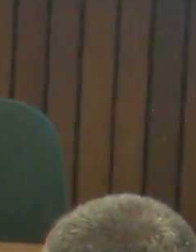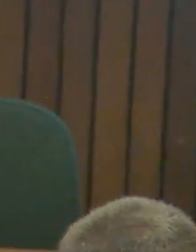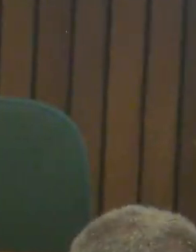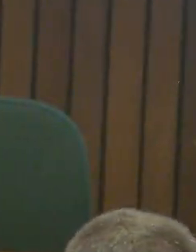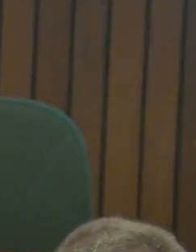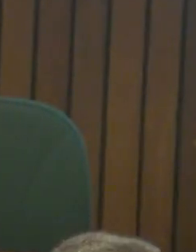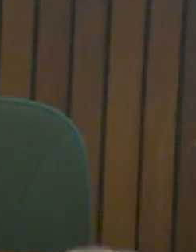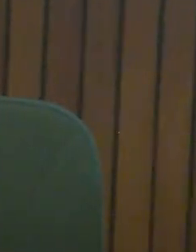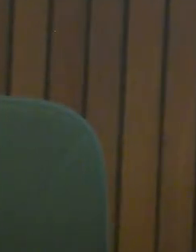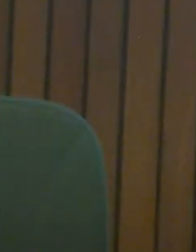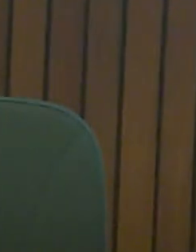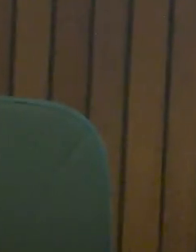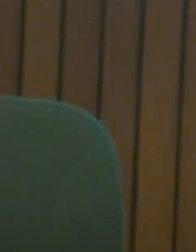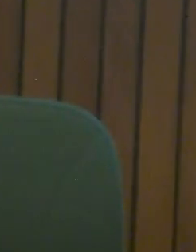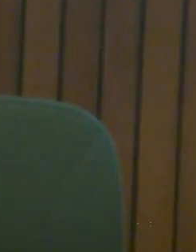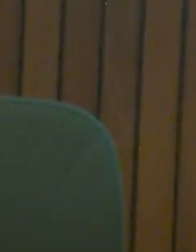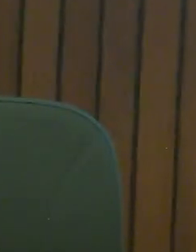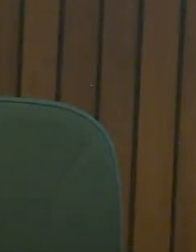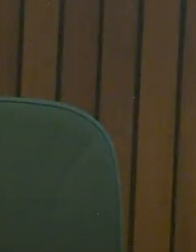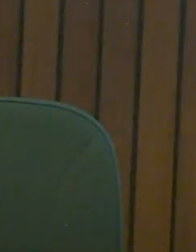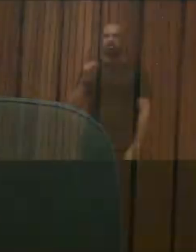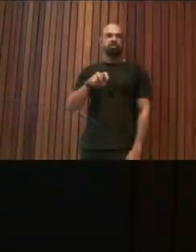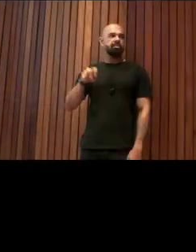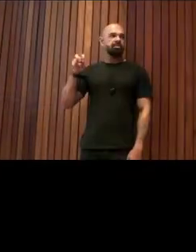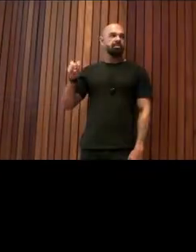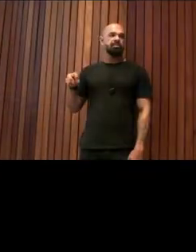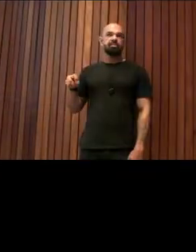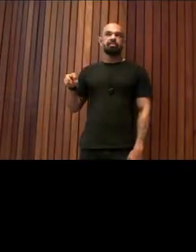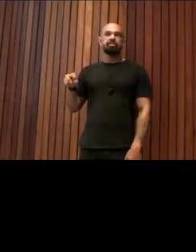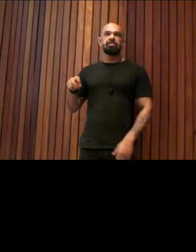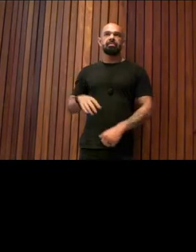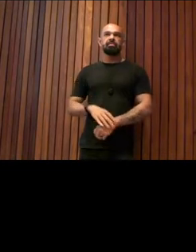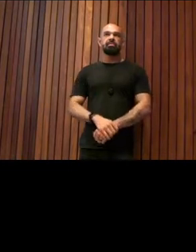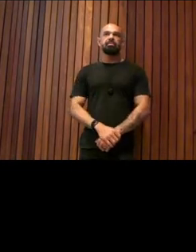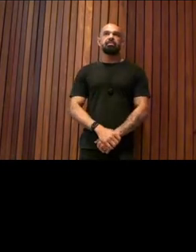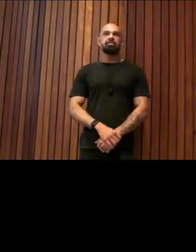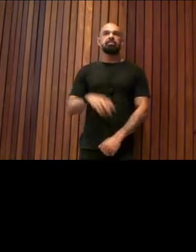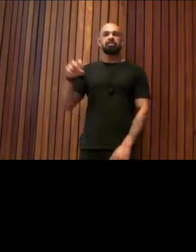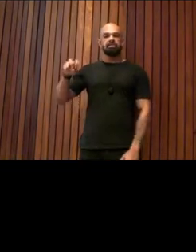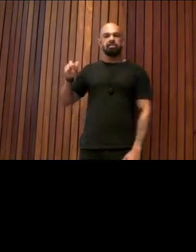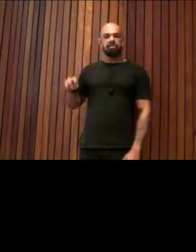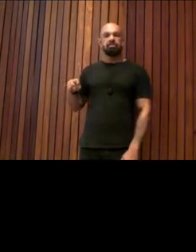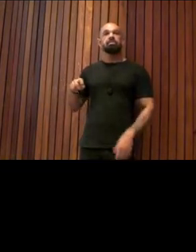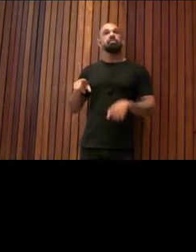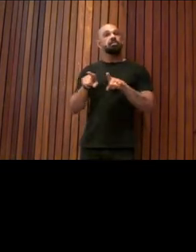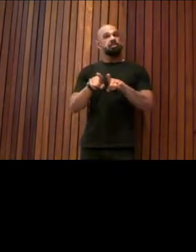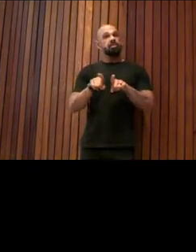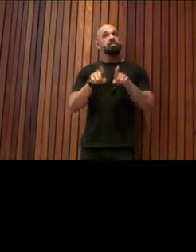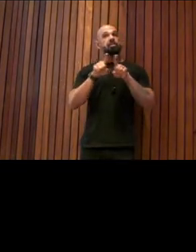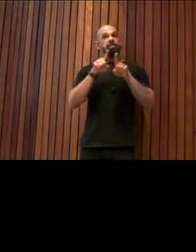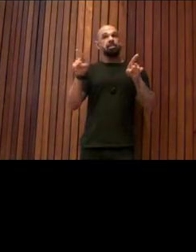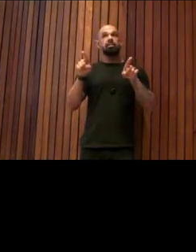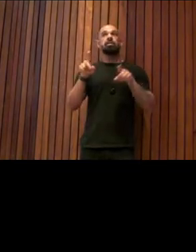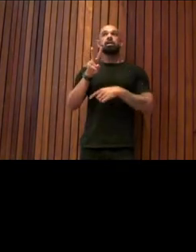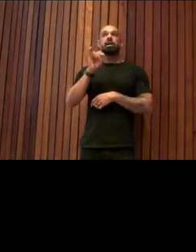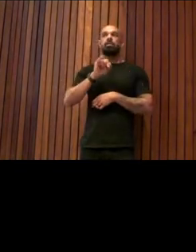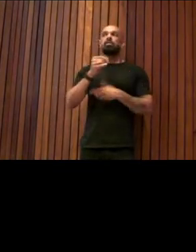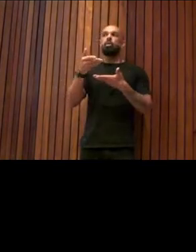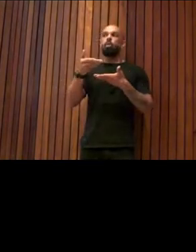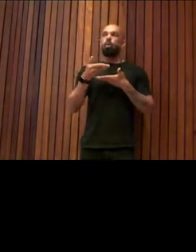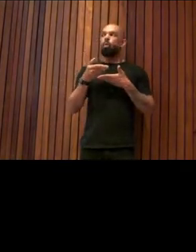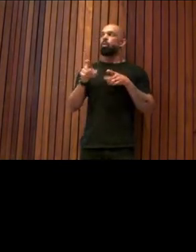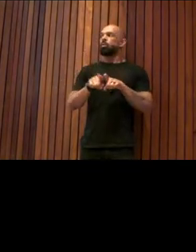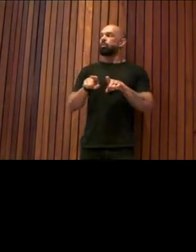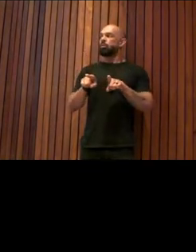Convidamos a Cristiana agora a sentar aqui na mesa. E também, pessoal, a gente vai convidar também